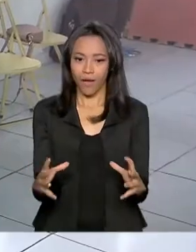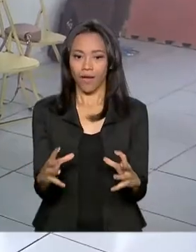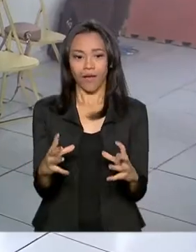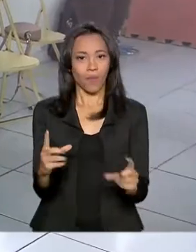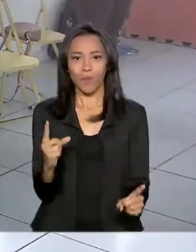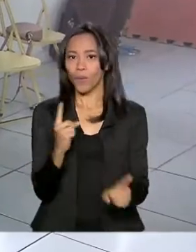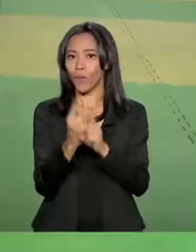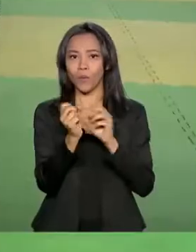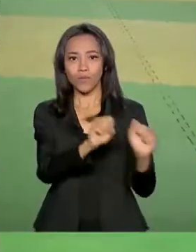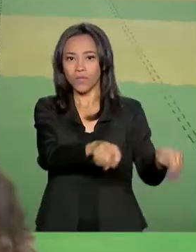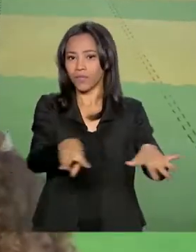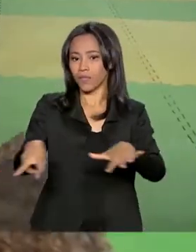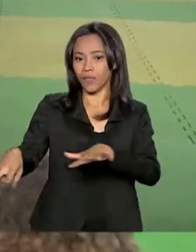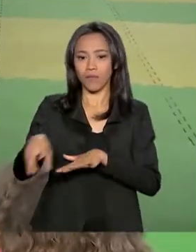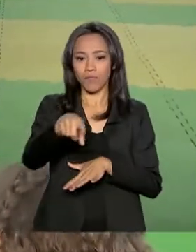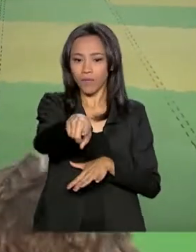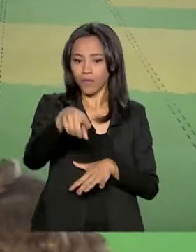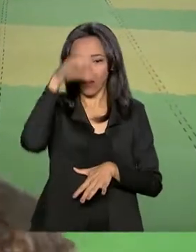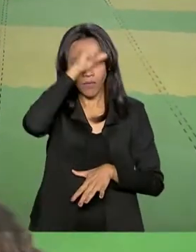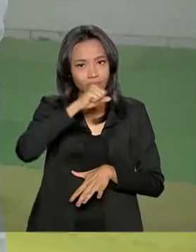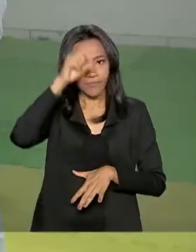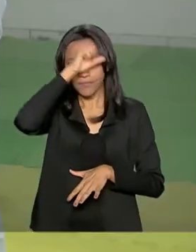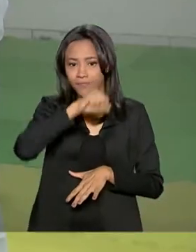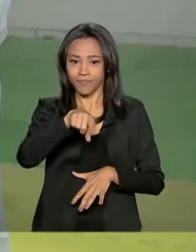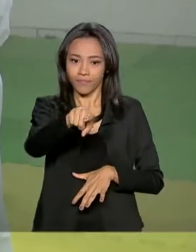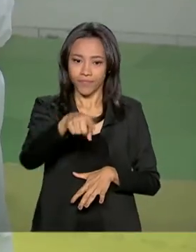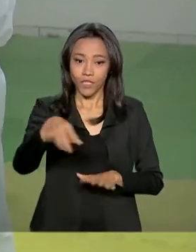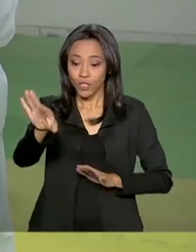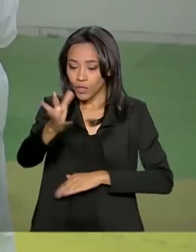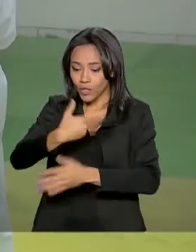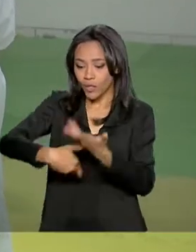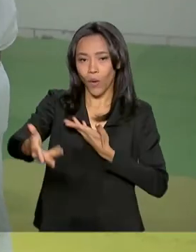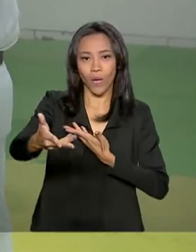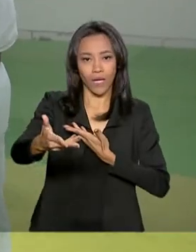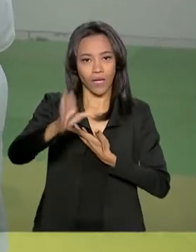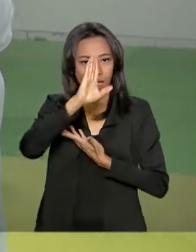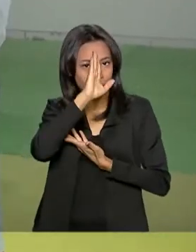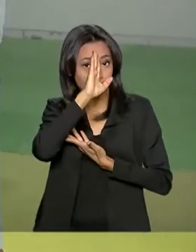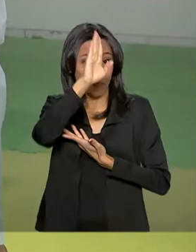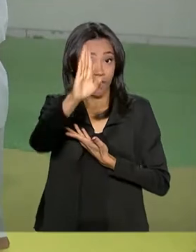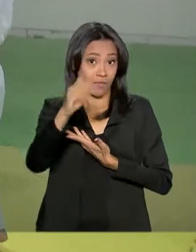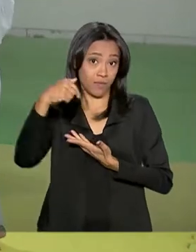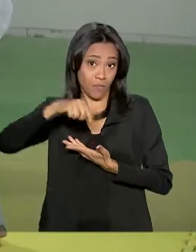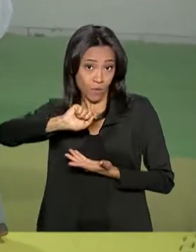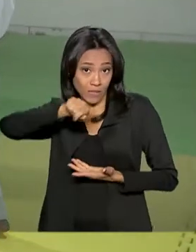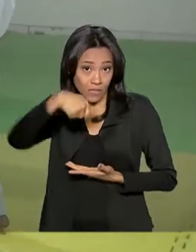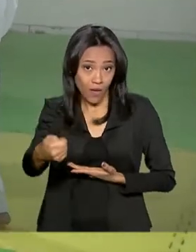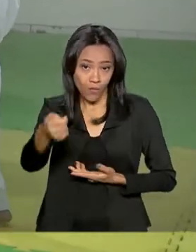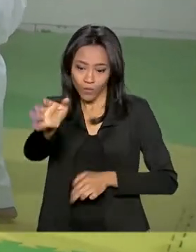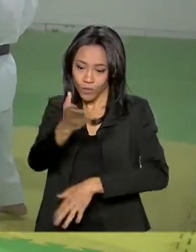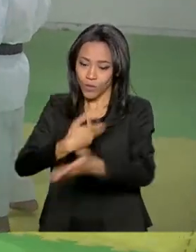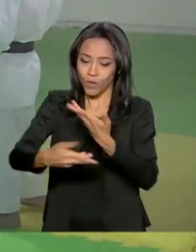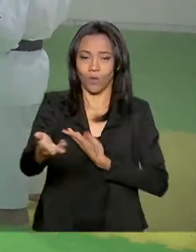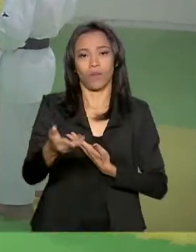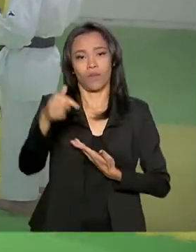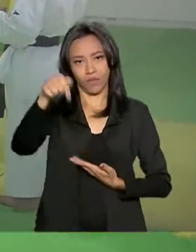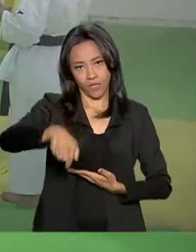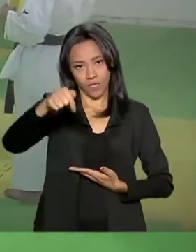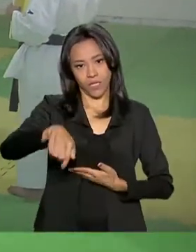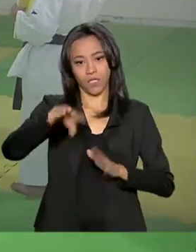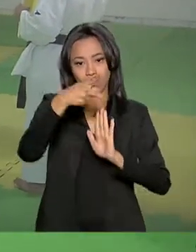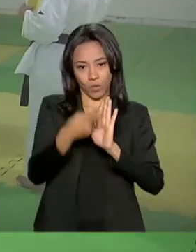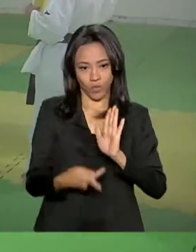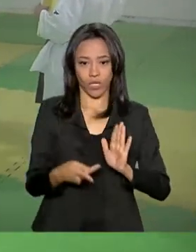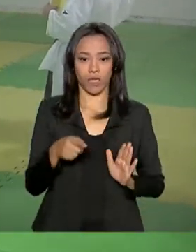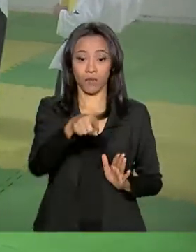encontro semanal cheio de aprendizado. Troca. Essa é a principal palavra-chave num projeto como esse.